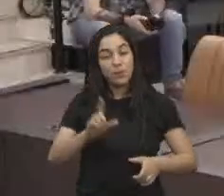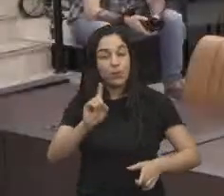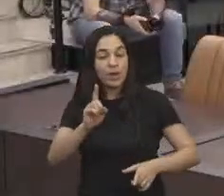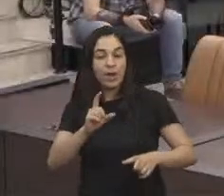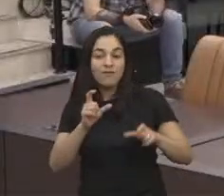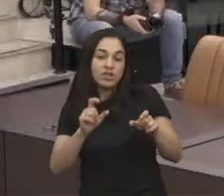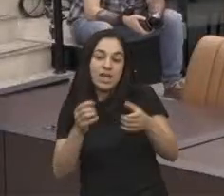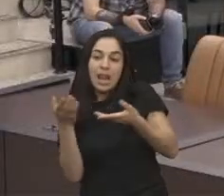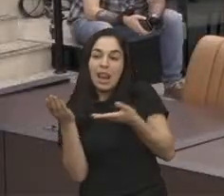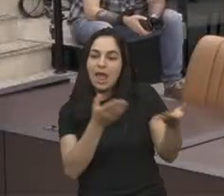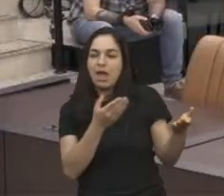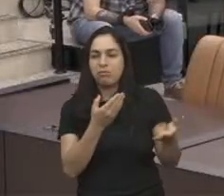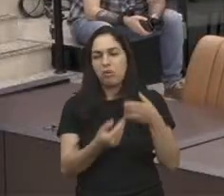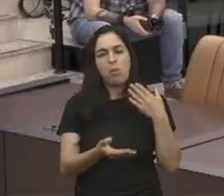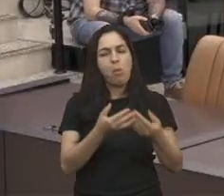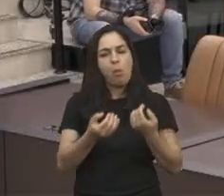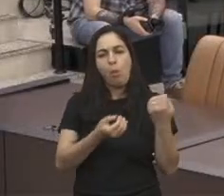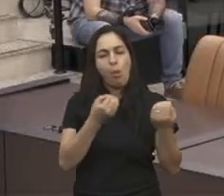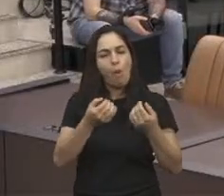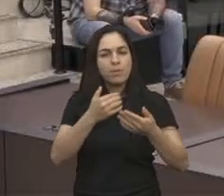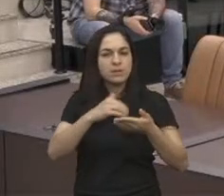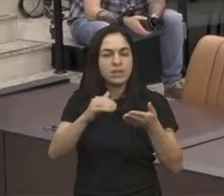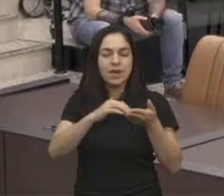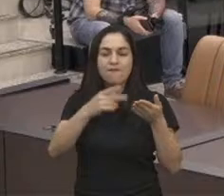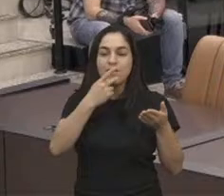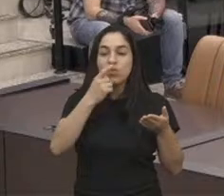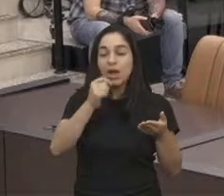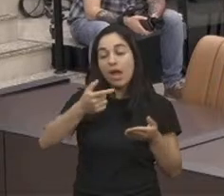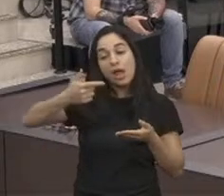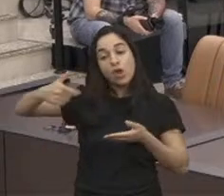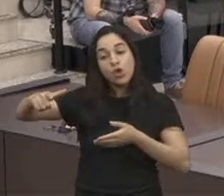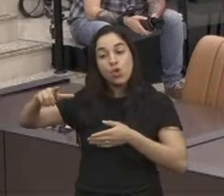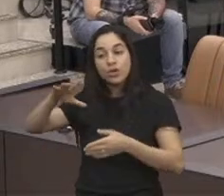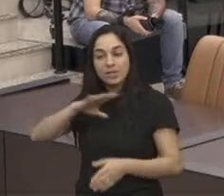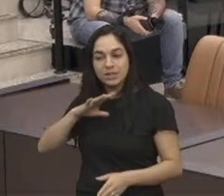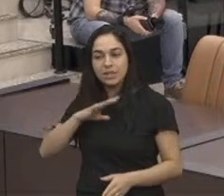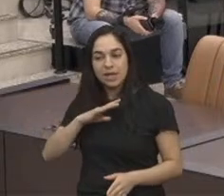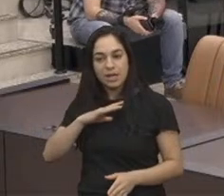vocês descarregam, como o secretário falou. Vocês descarregam em outra cidade.